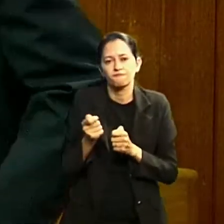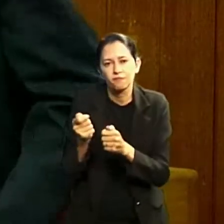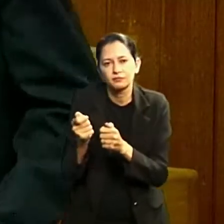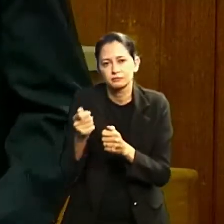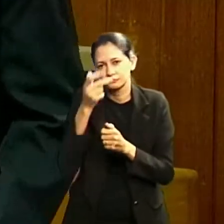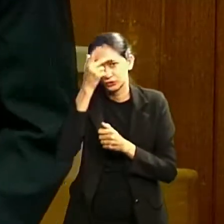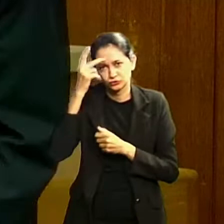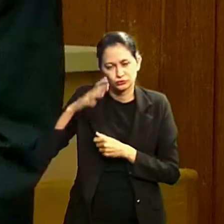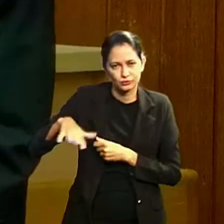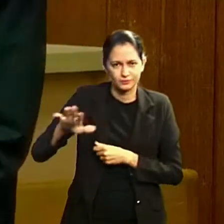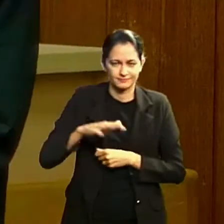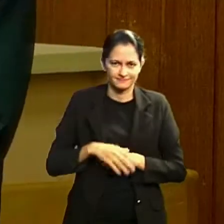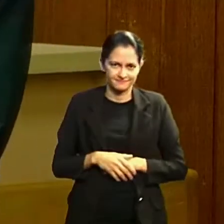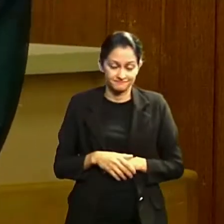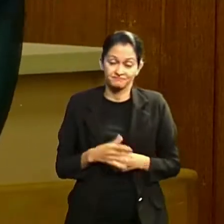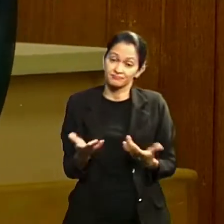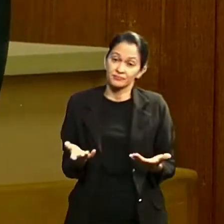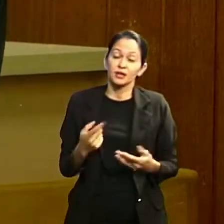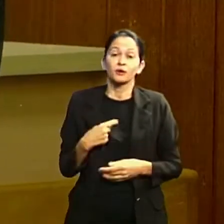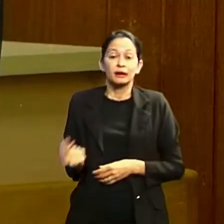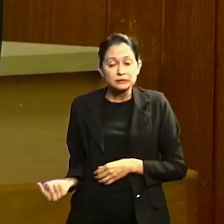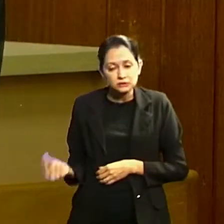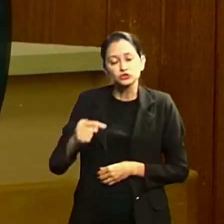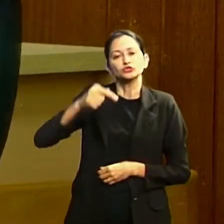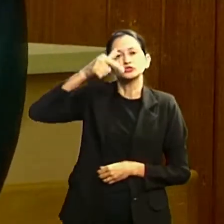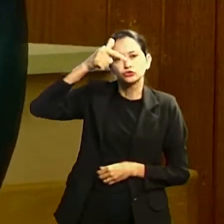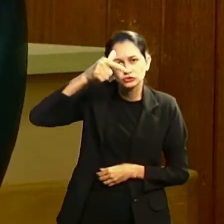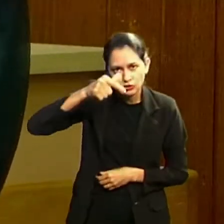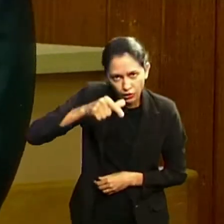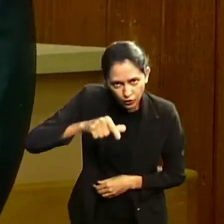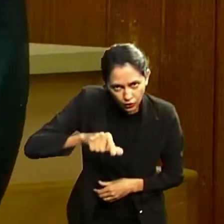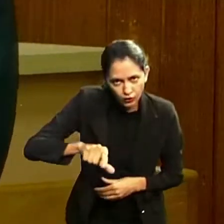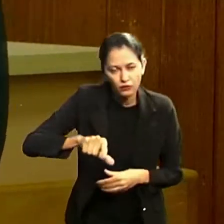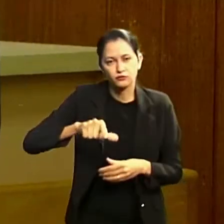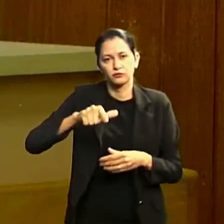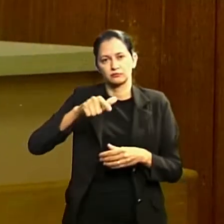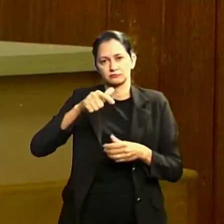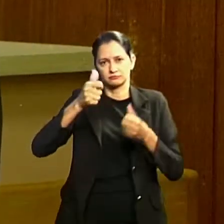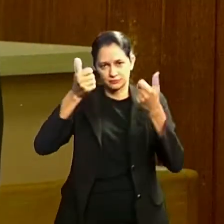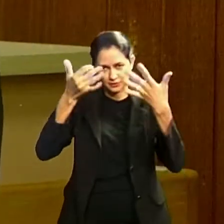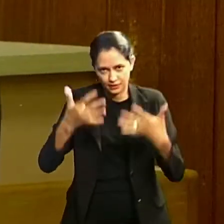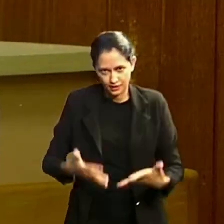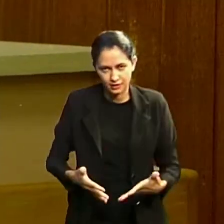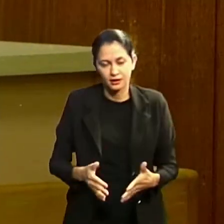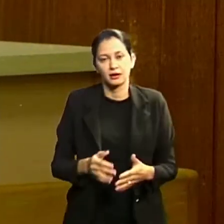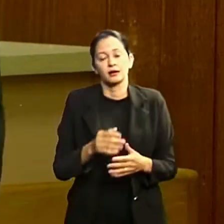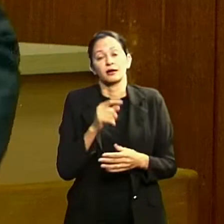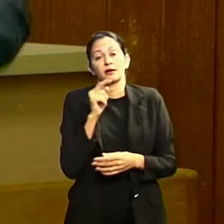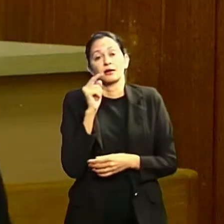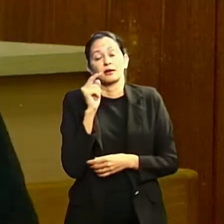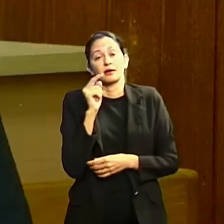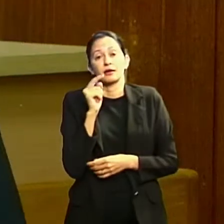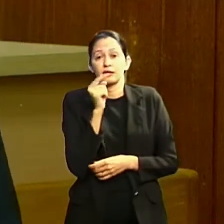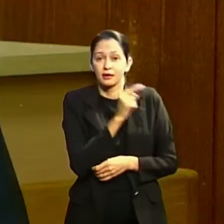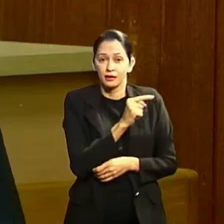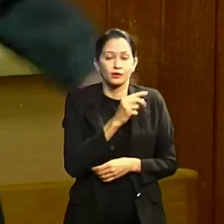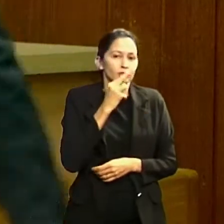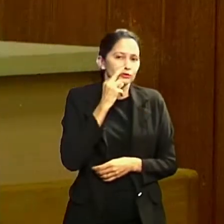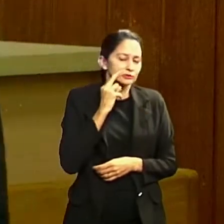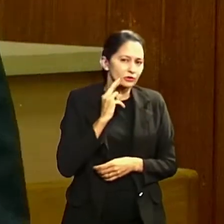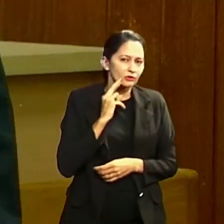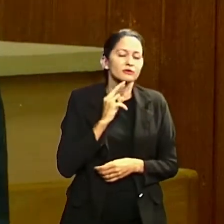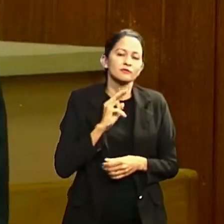assim, senhoras e senhores, eu venho aqui reiterar que o prefeito cumpra o que ele disse em dezembro